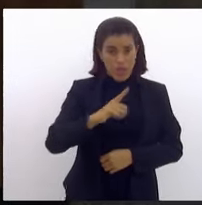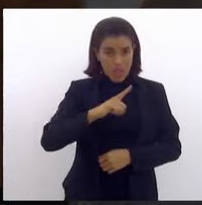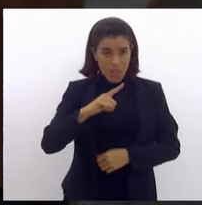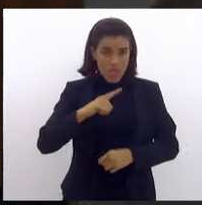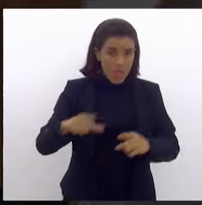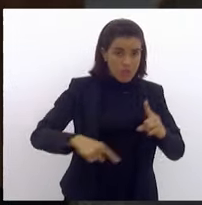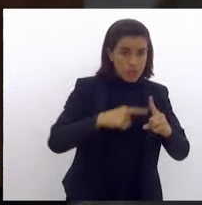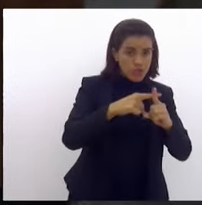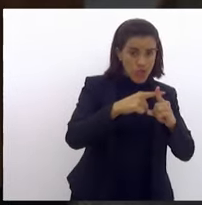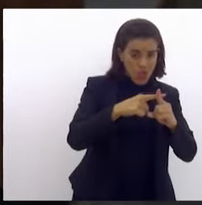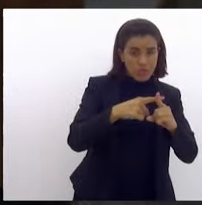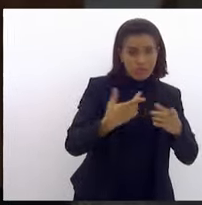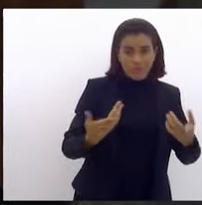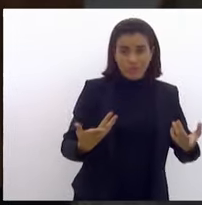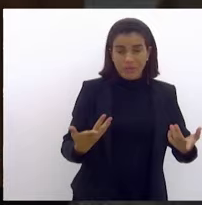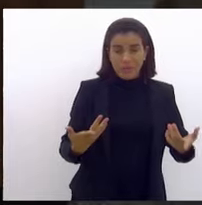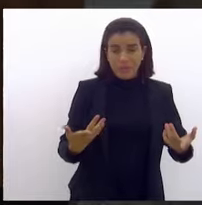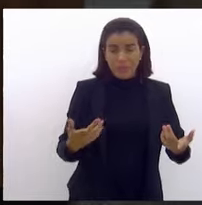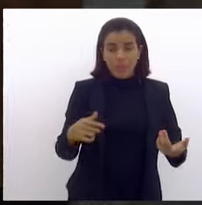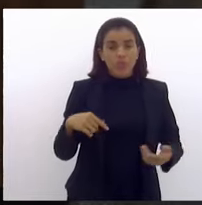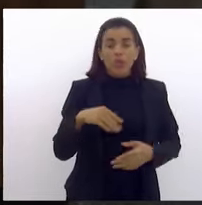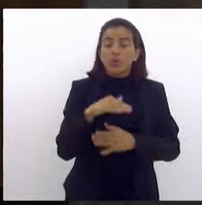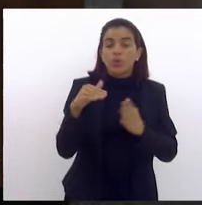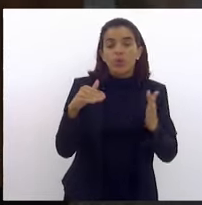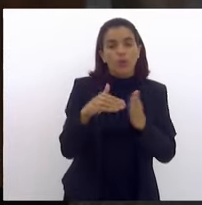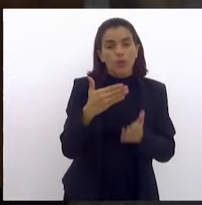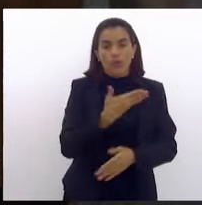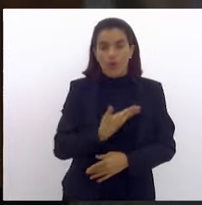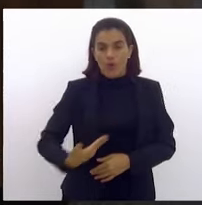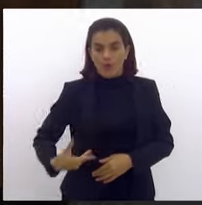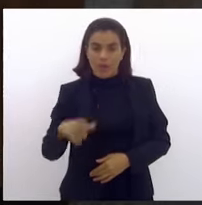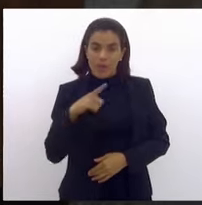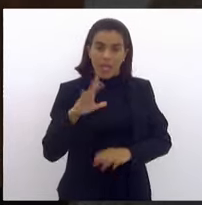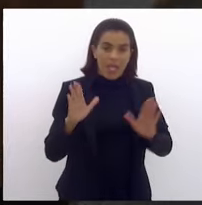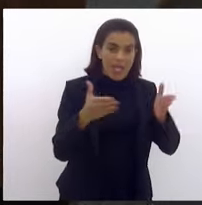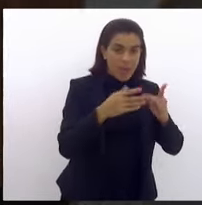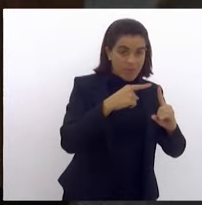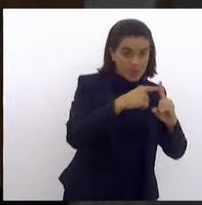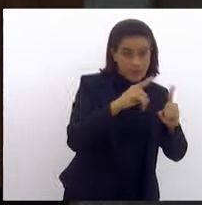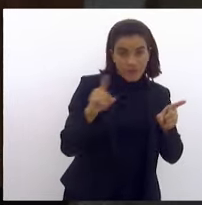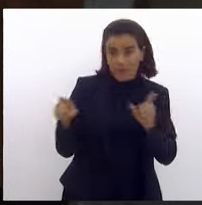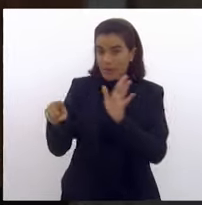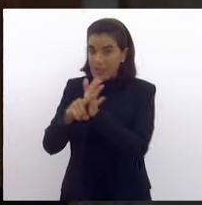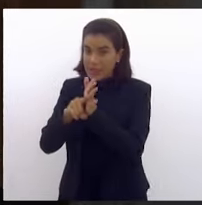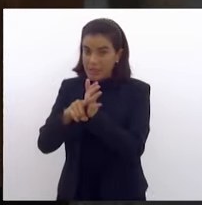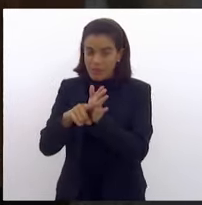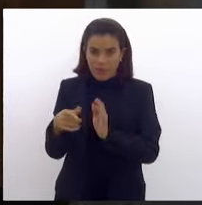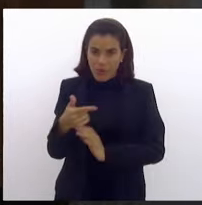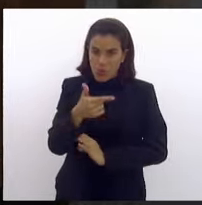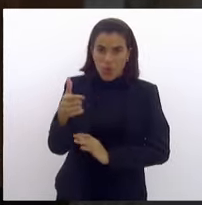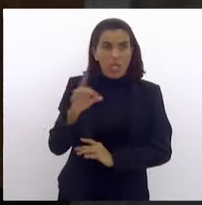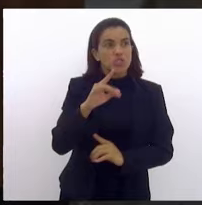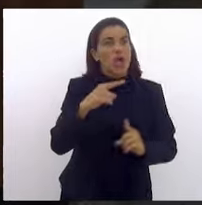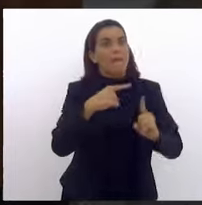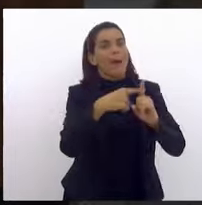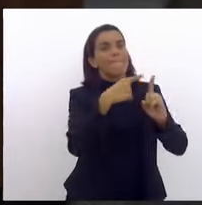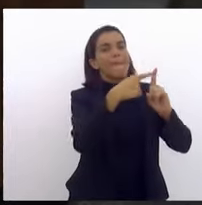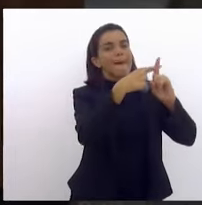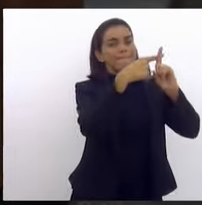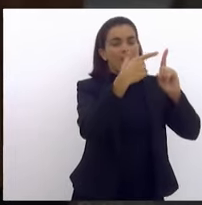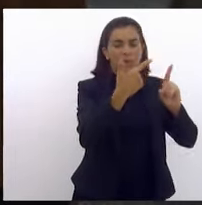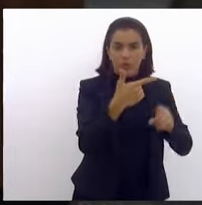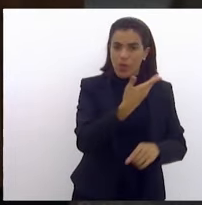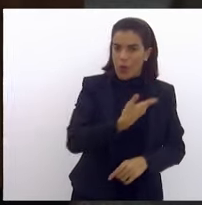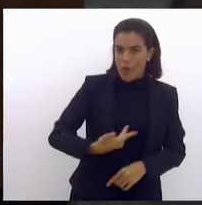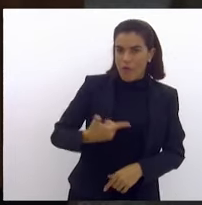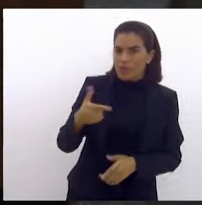bônus de fazer parte de governo, porque todo governo tem bônus e ônus. Não tem governo que só acerta e não tem governo